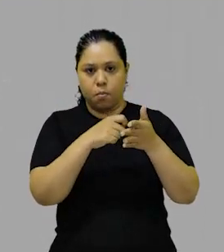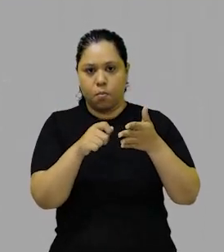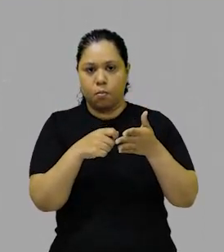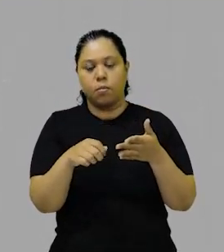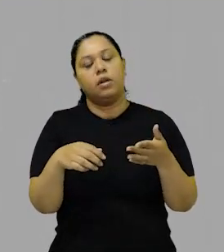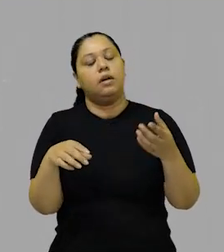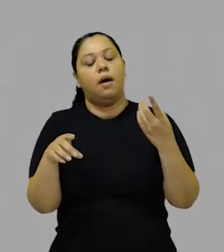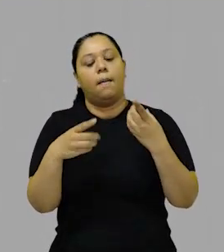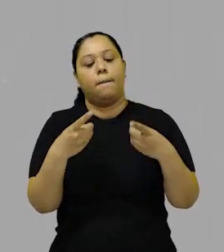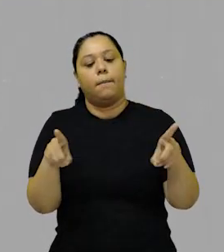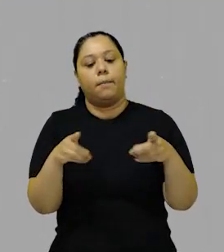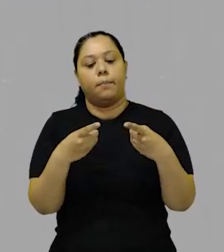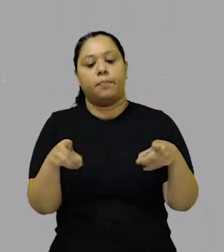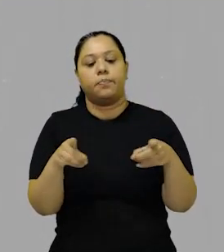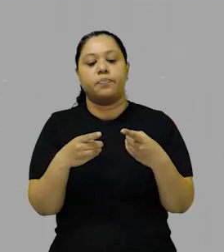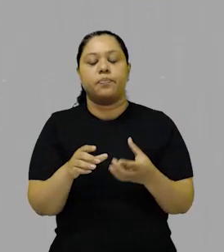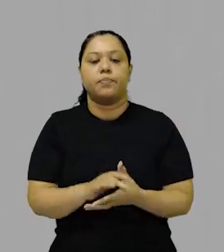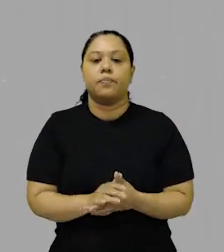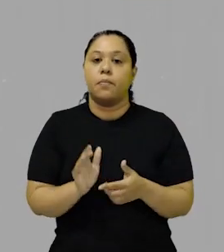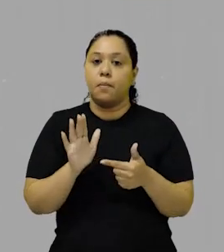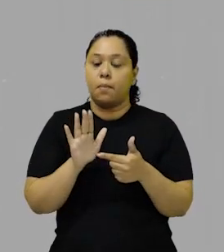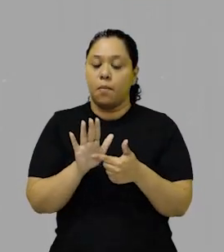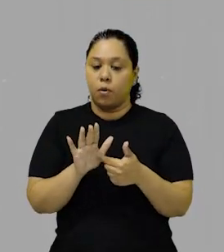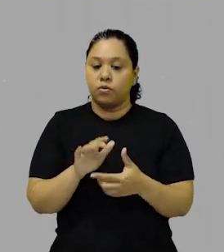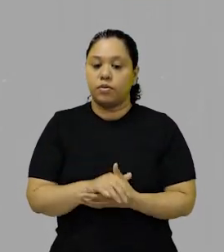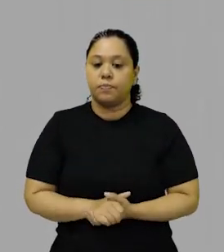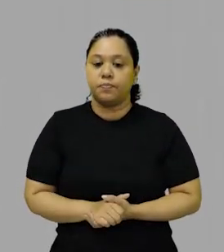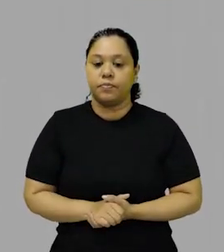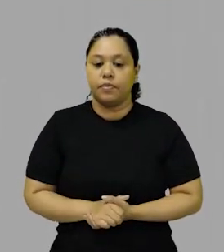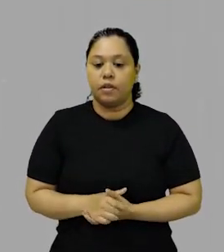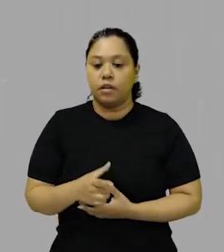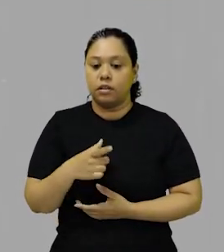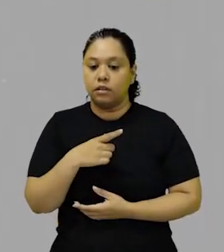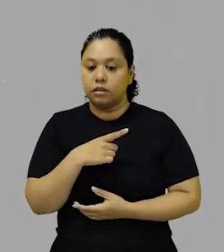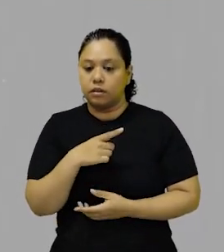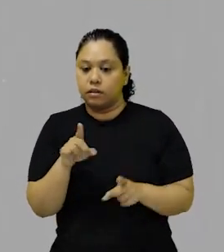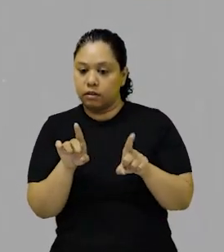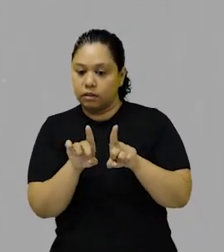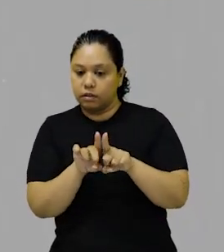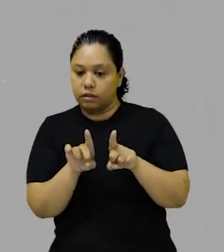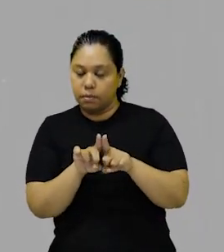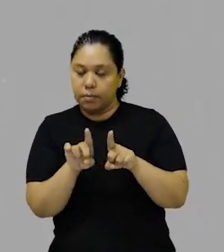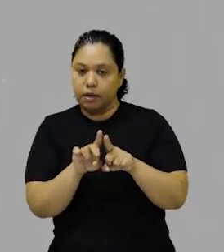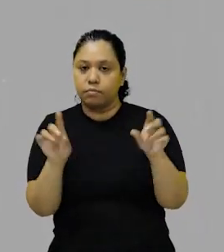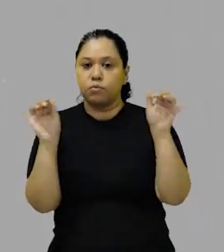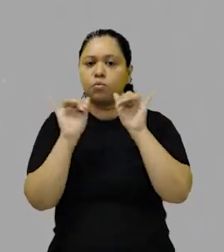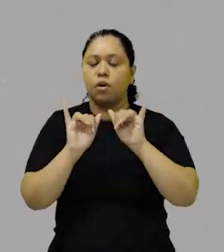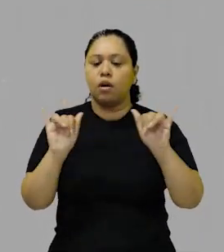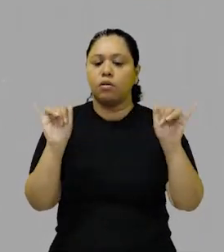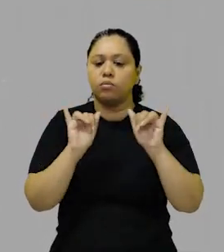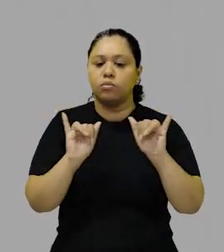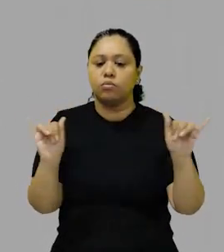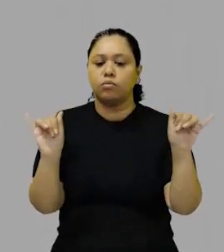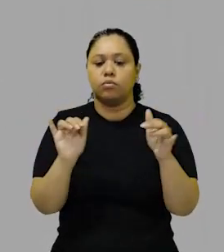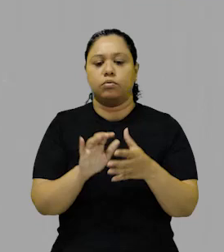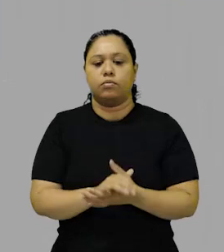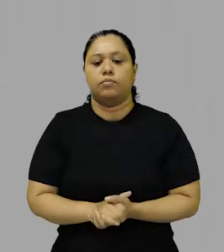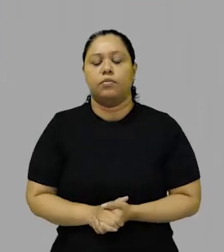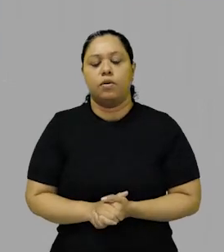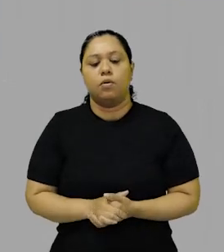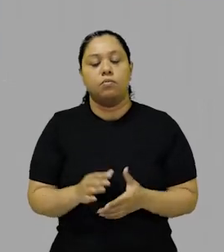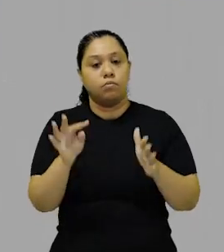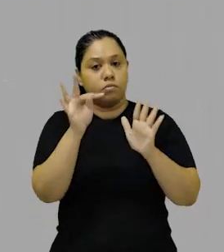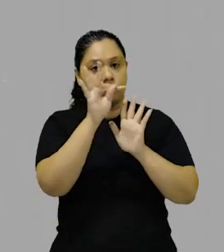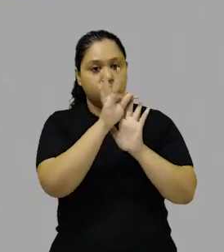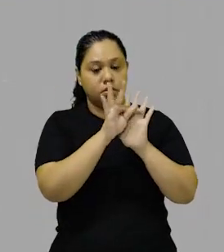apareceu também no Enem anterior. E aqui você tem uma campanha publicitária, um anúncio, um texto